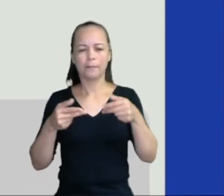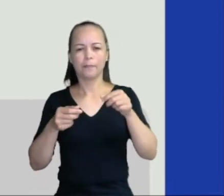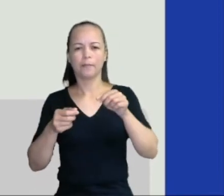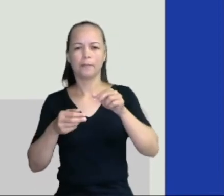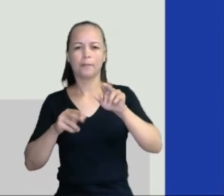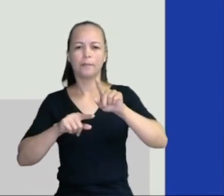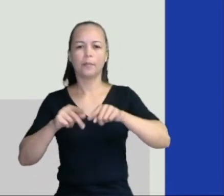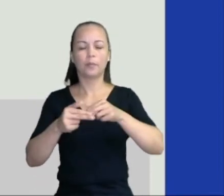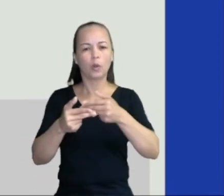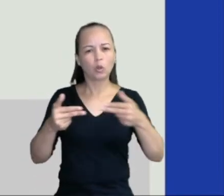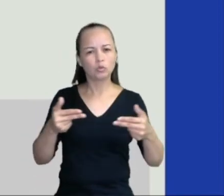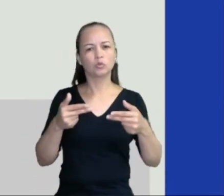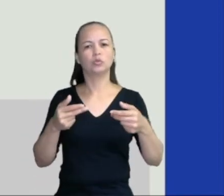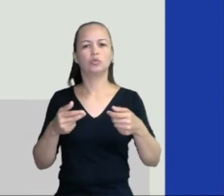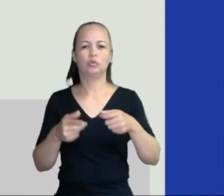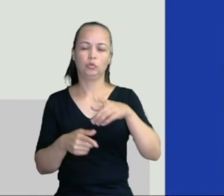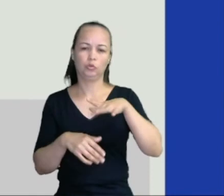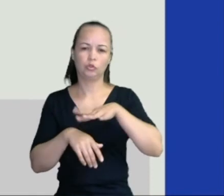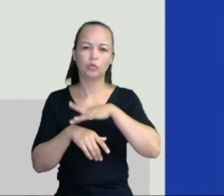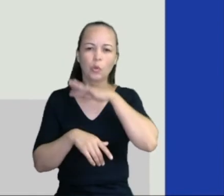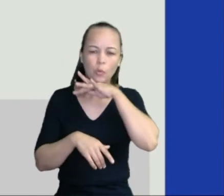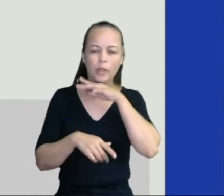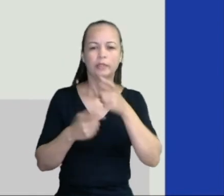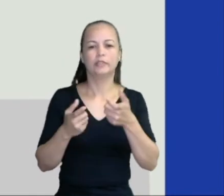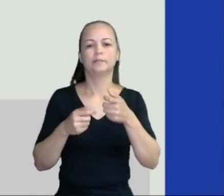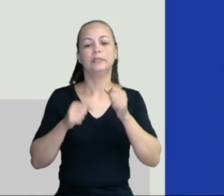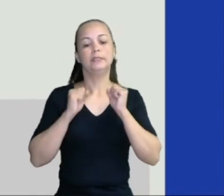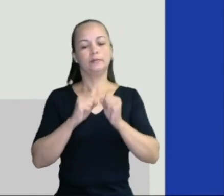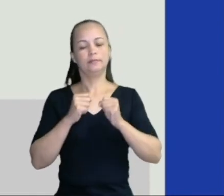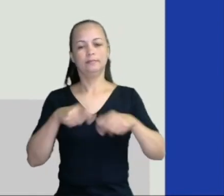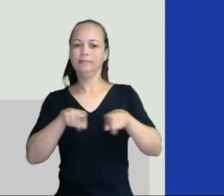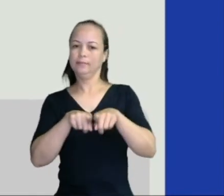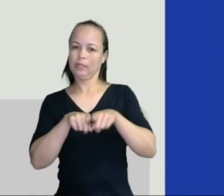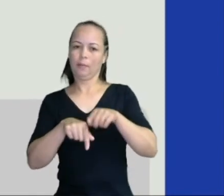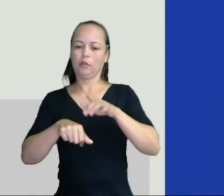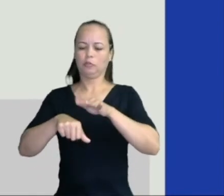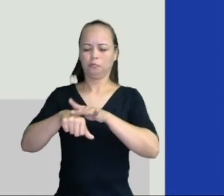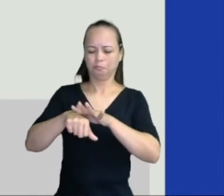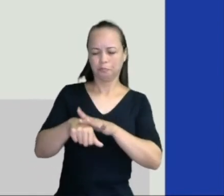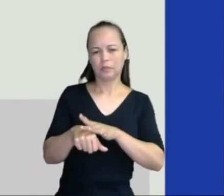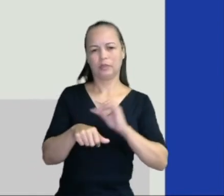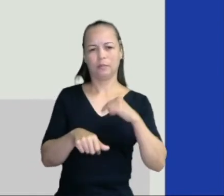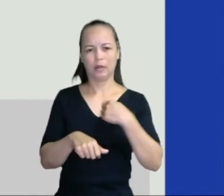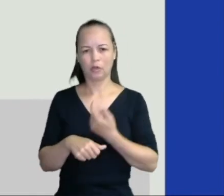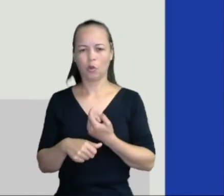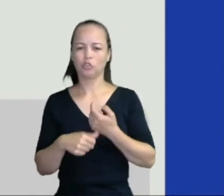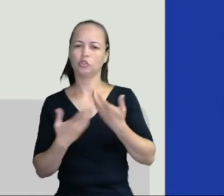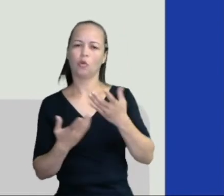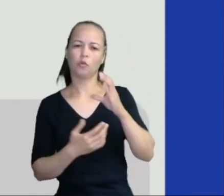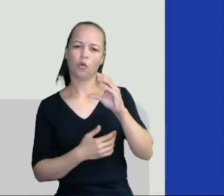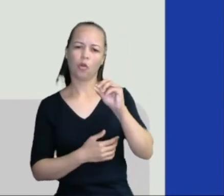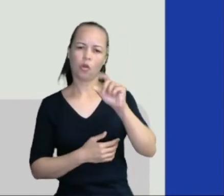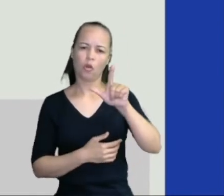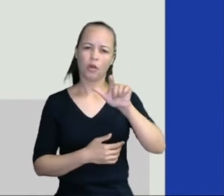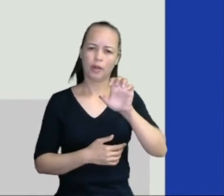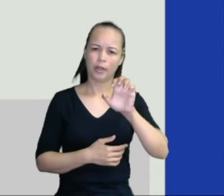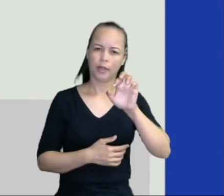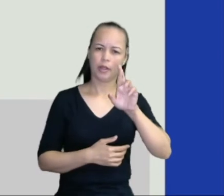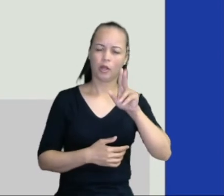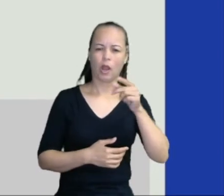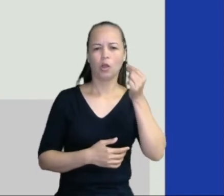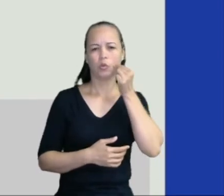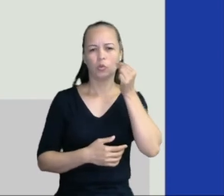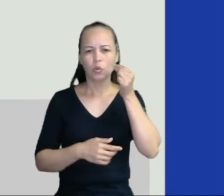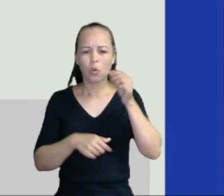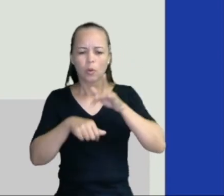acumulado também pode trazer muitas doenças para a gente, como cólera, dentre outras doenças, né? A